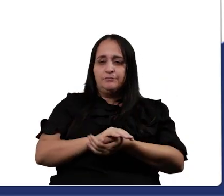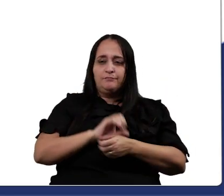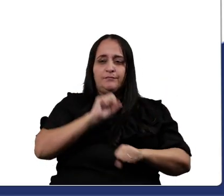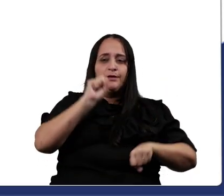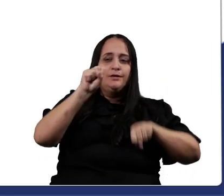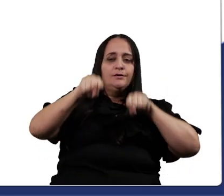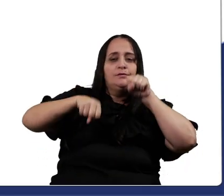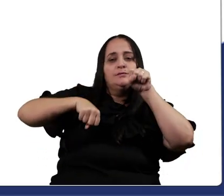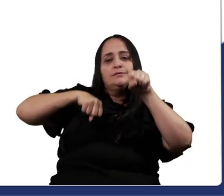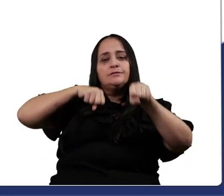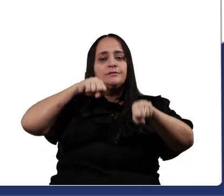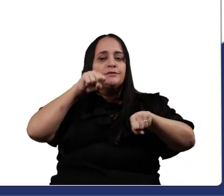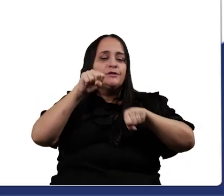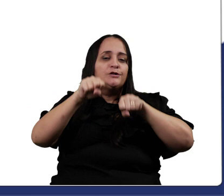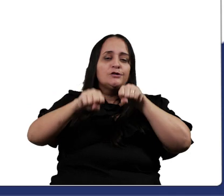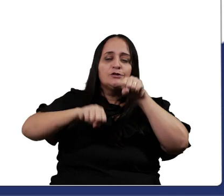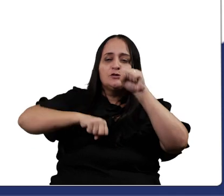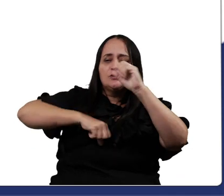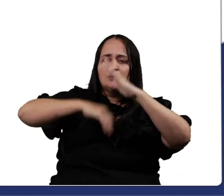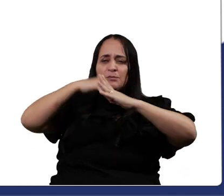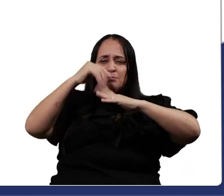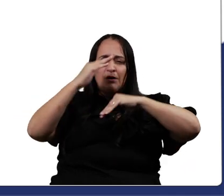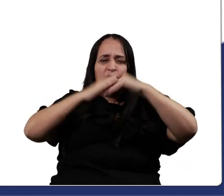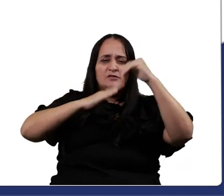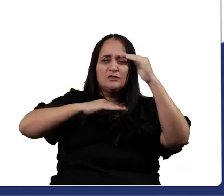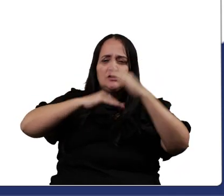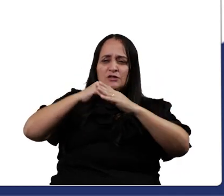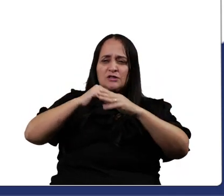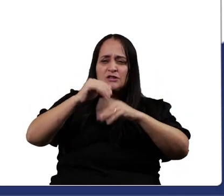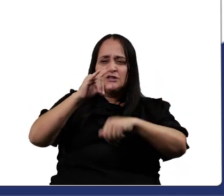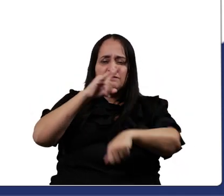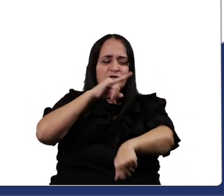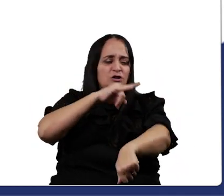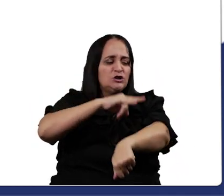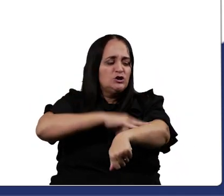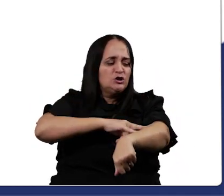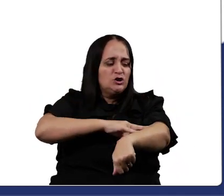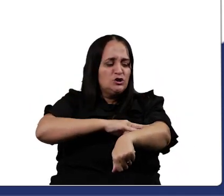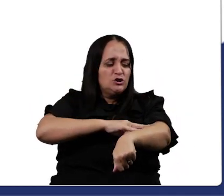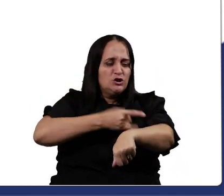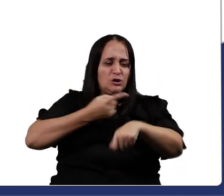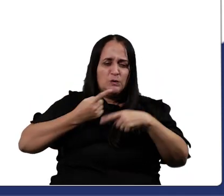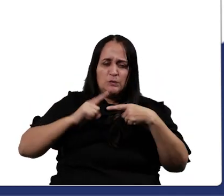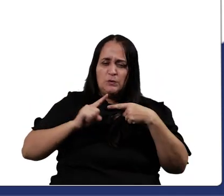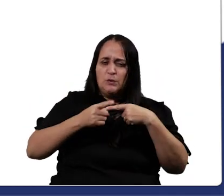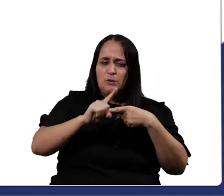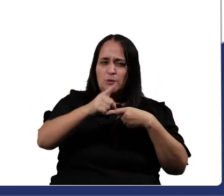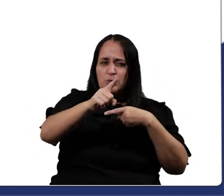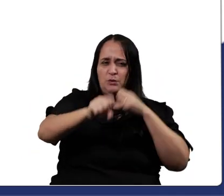Ciclistas profissionais fazem xixi durante a corrida.